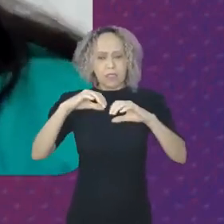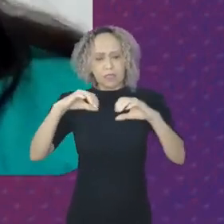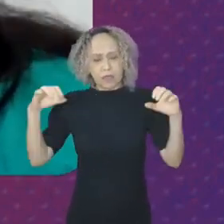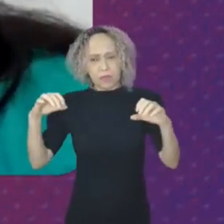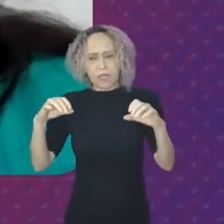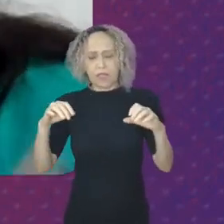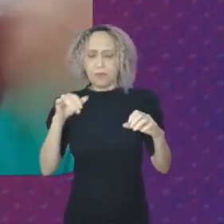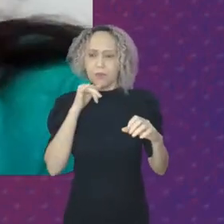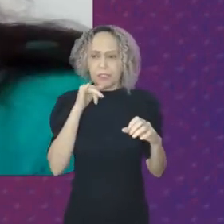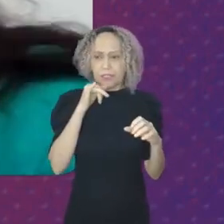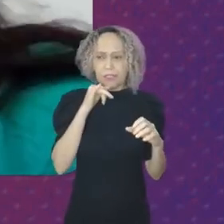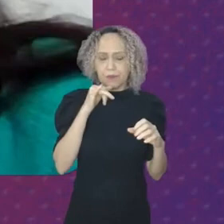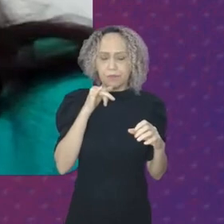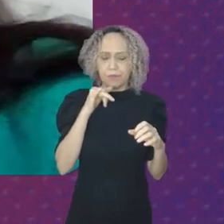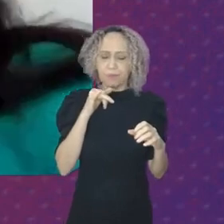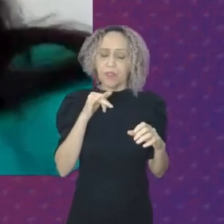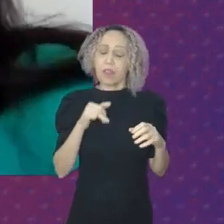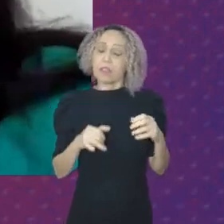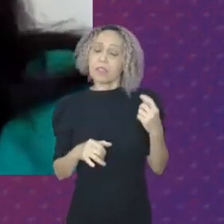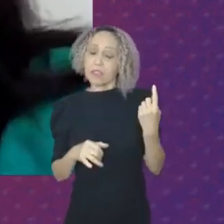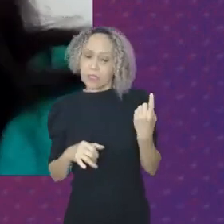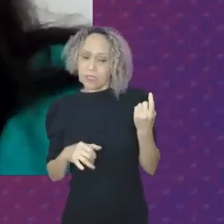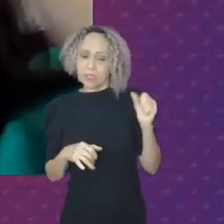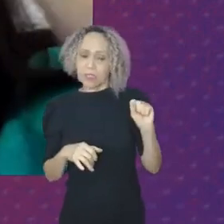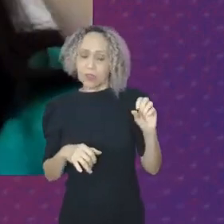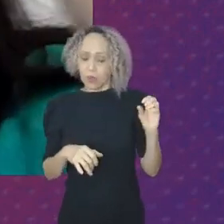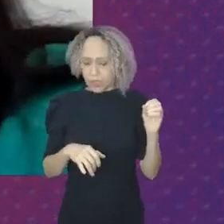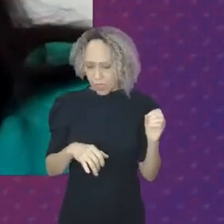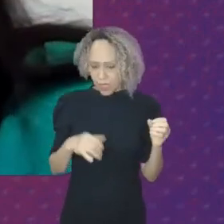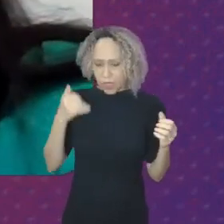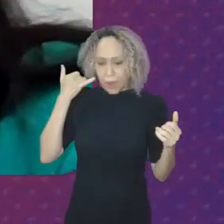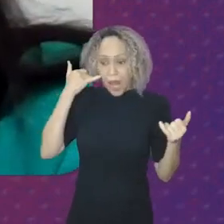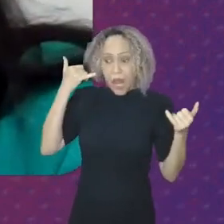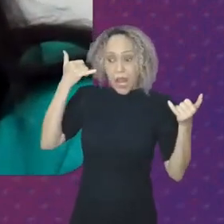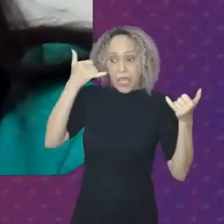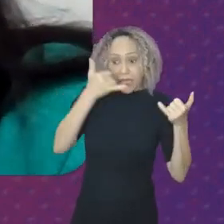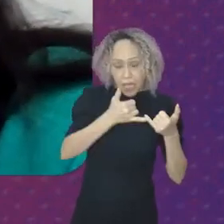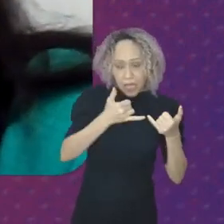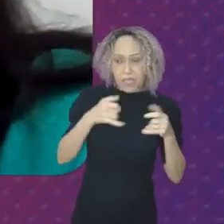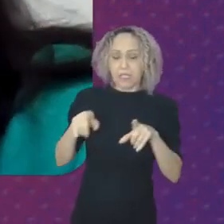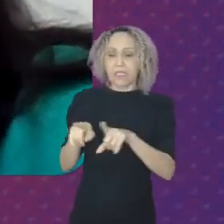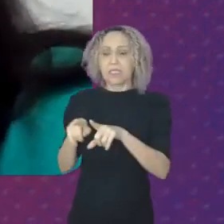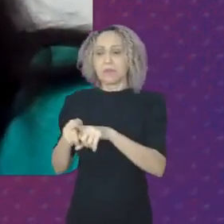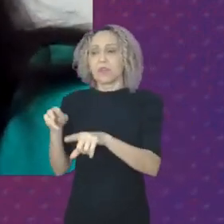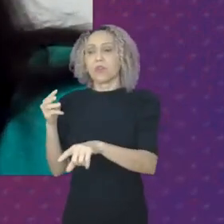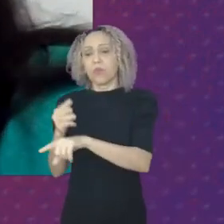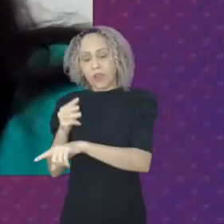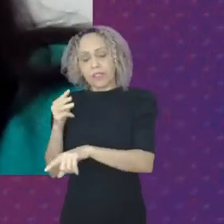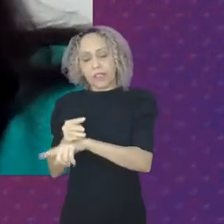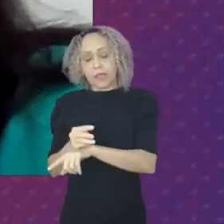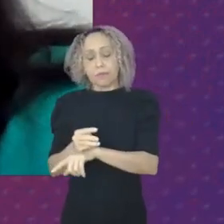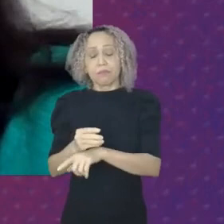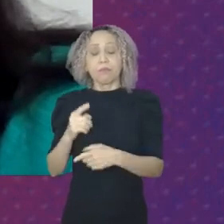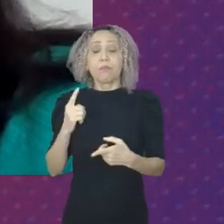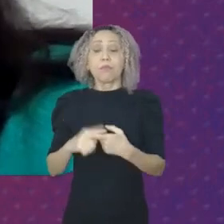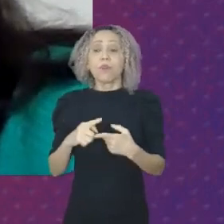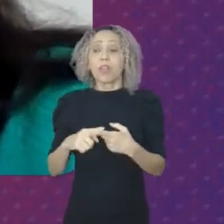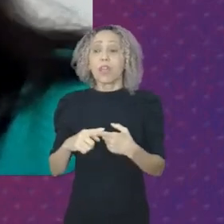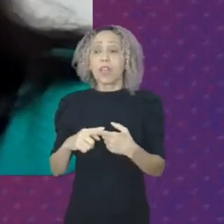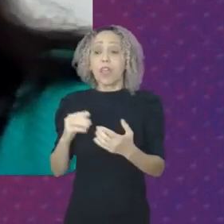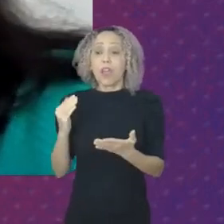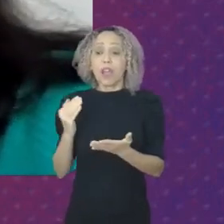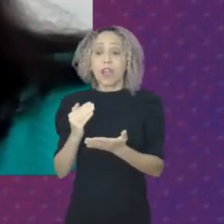nas ligações, né? Por que que isso é importante? Porque nós estávamos perdendo dados que chegavam pelo WhatsApp. Não era